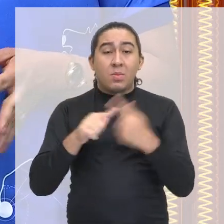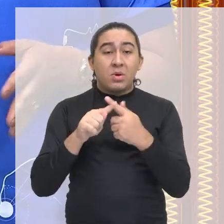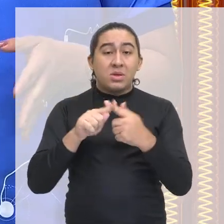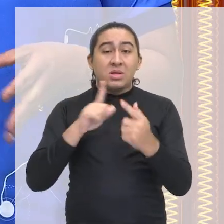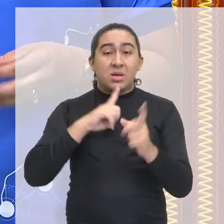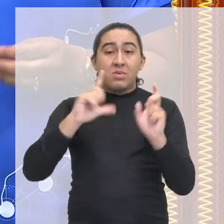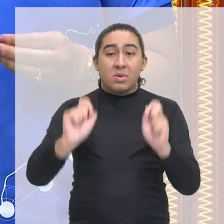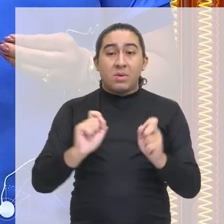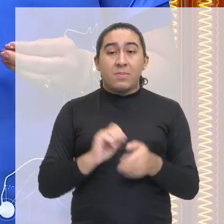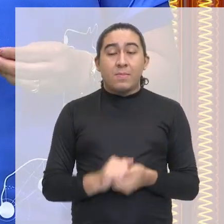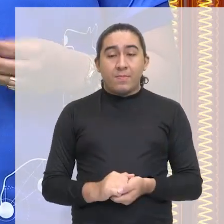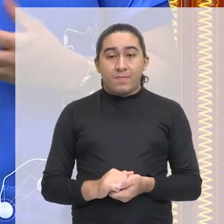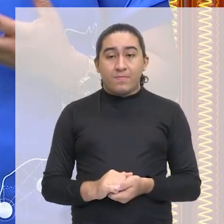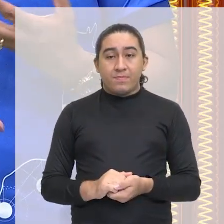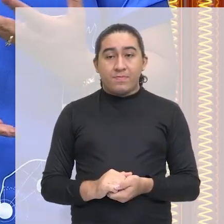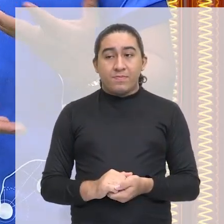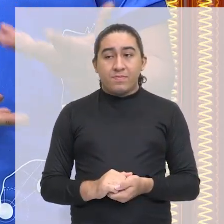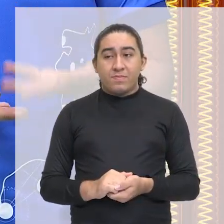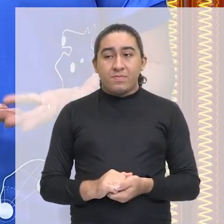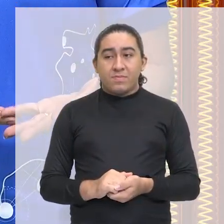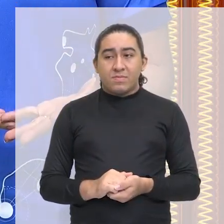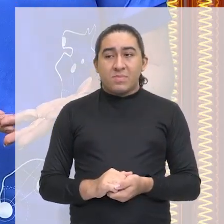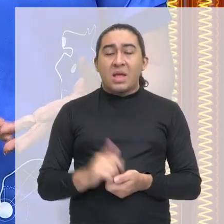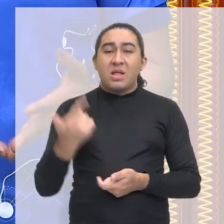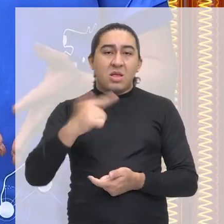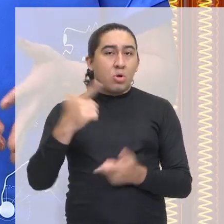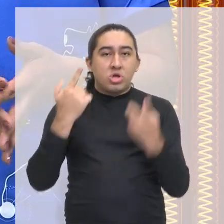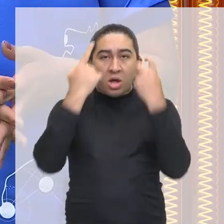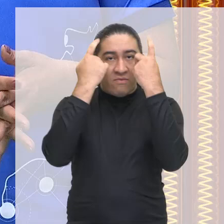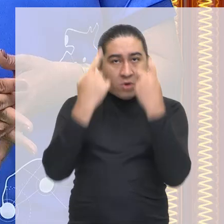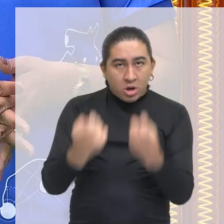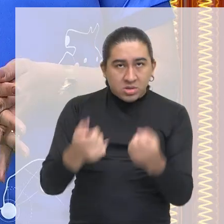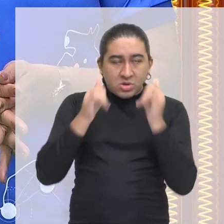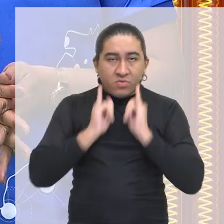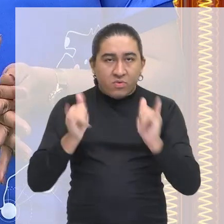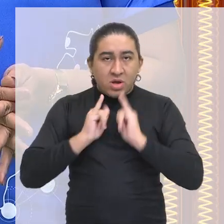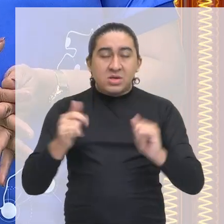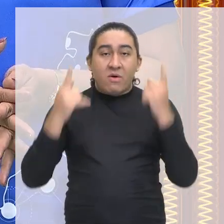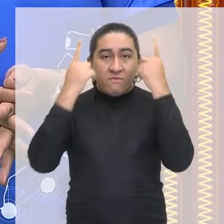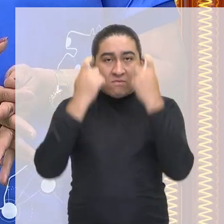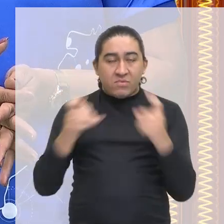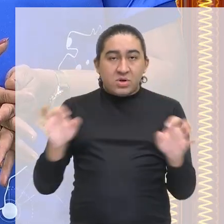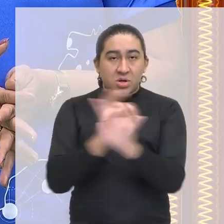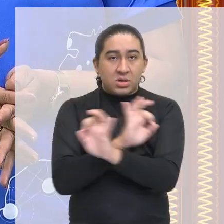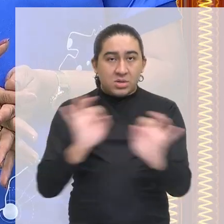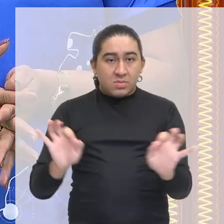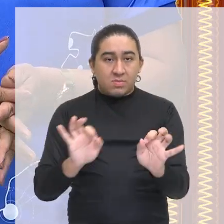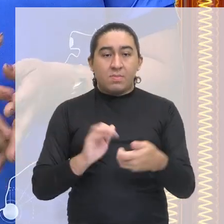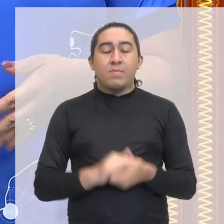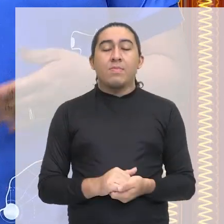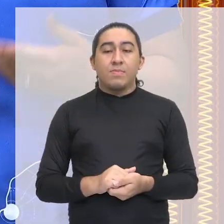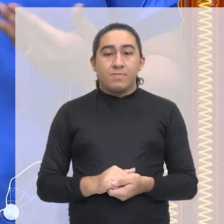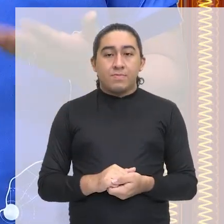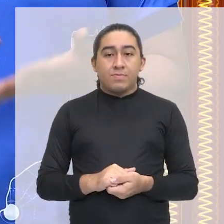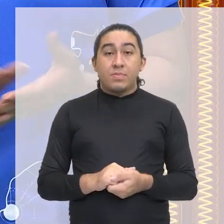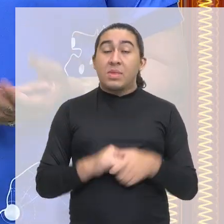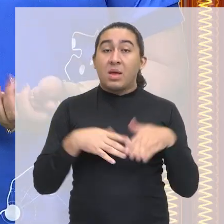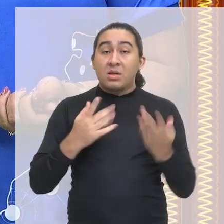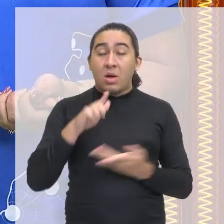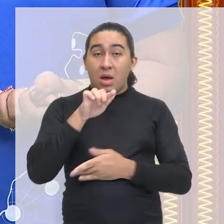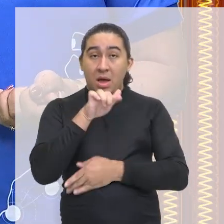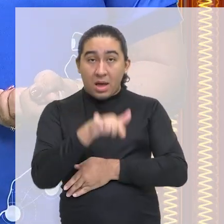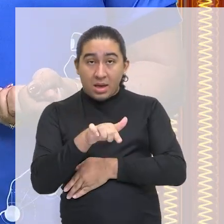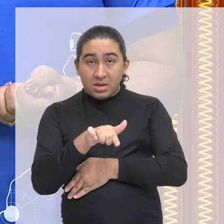satyagraha, ou seja, né, ou aquela questão de não violência, um princípio de protesto não violento. Esse